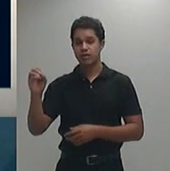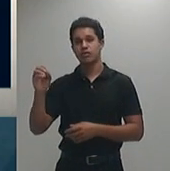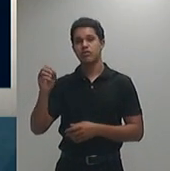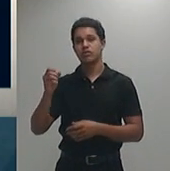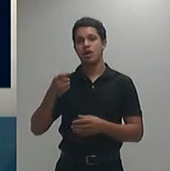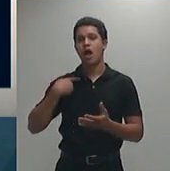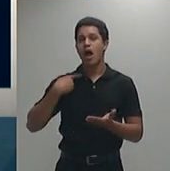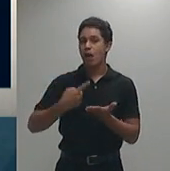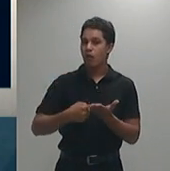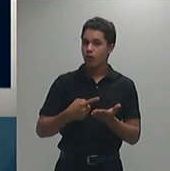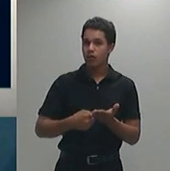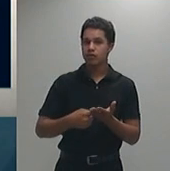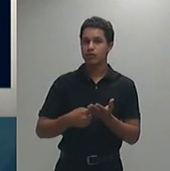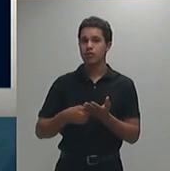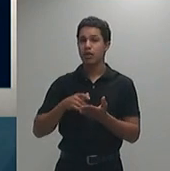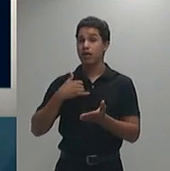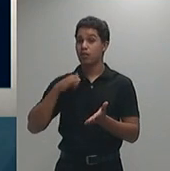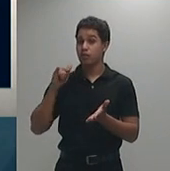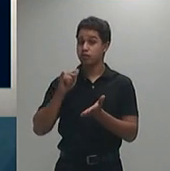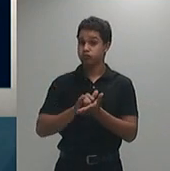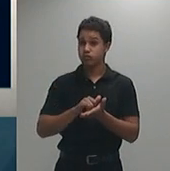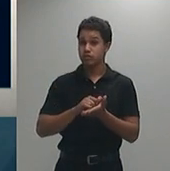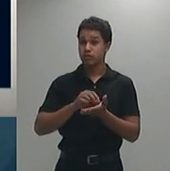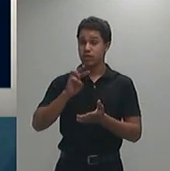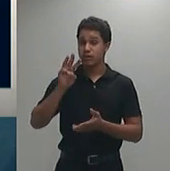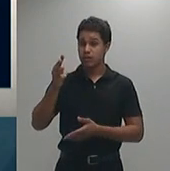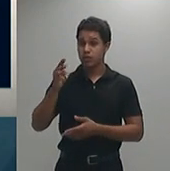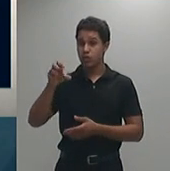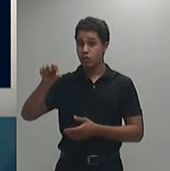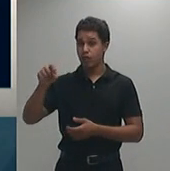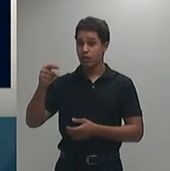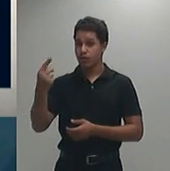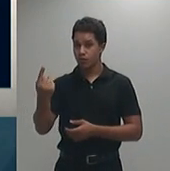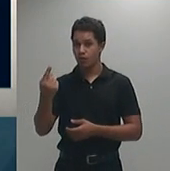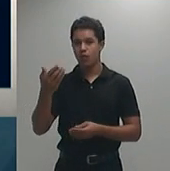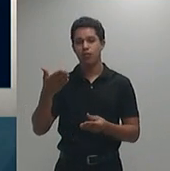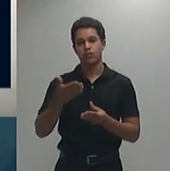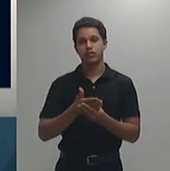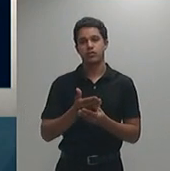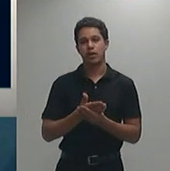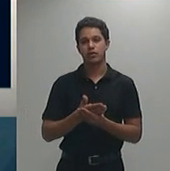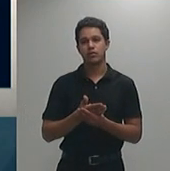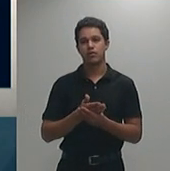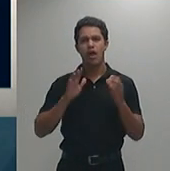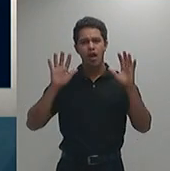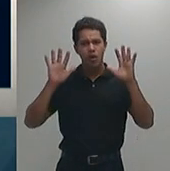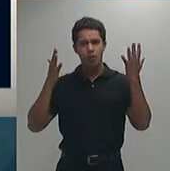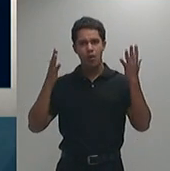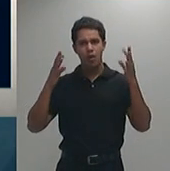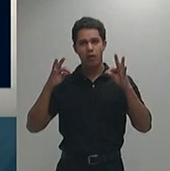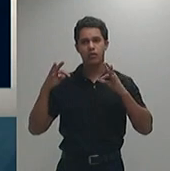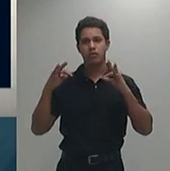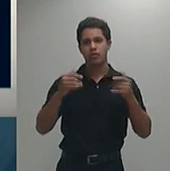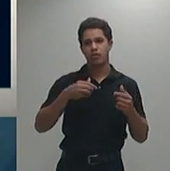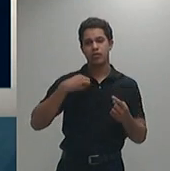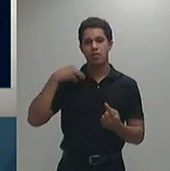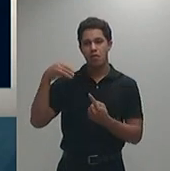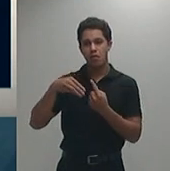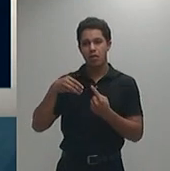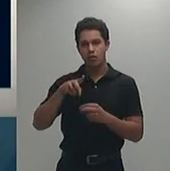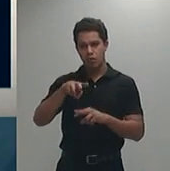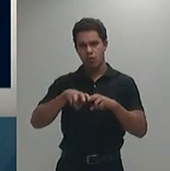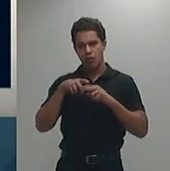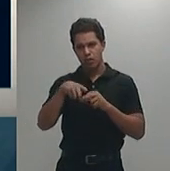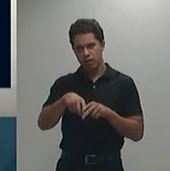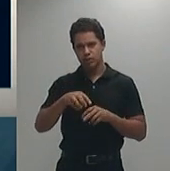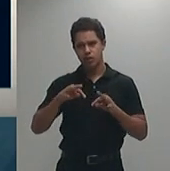3.091 processo meio parabenizo os ministros por esse grande trabalho em prol da